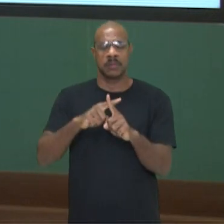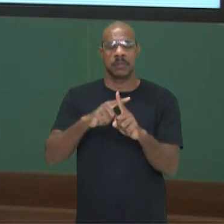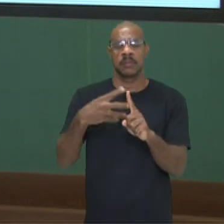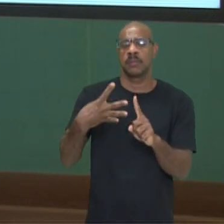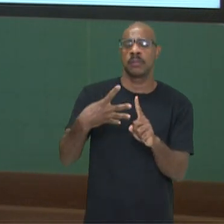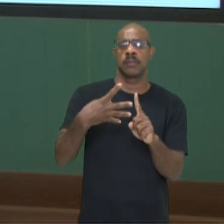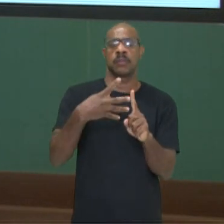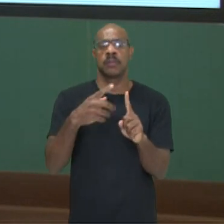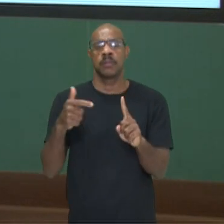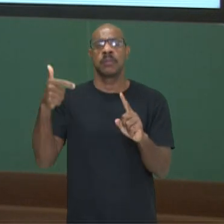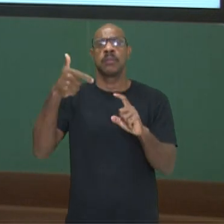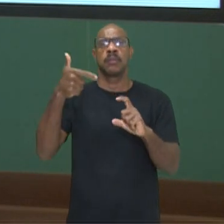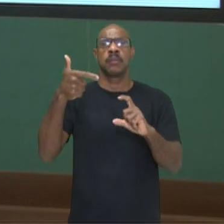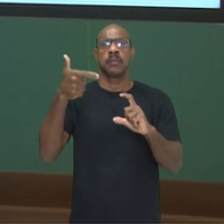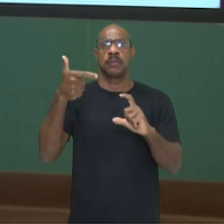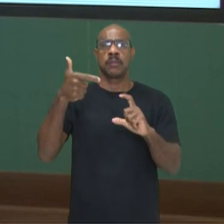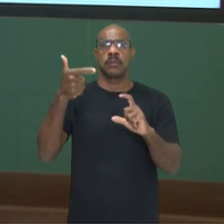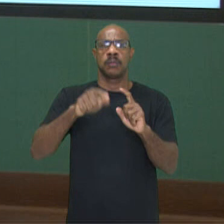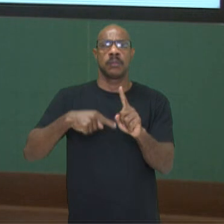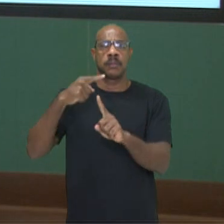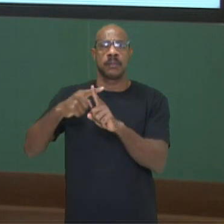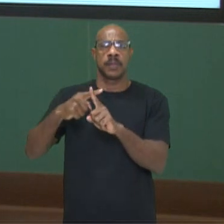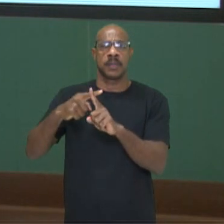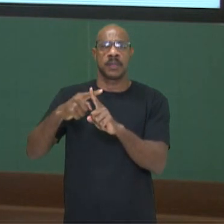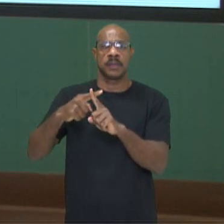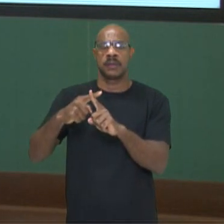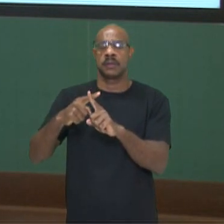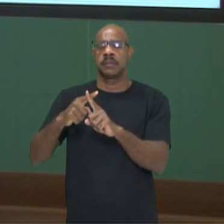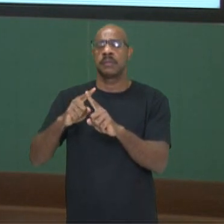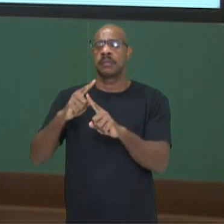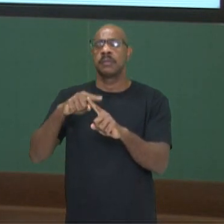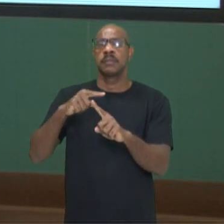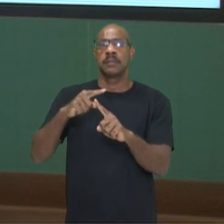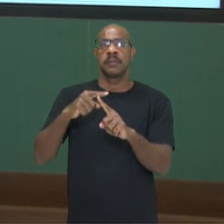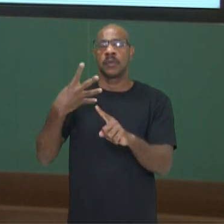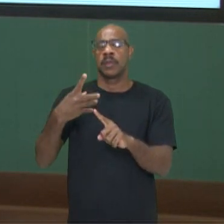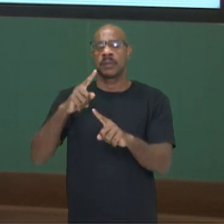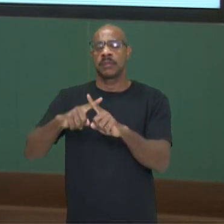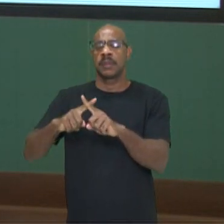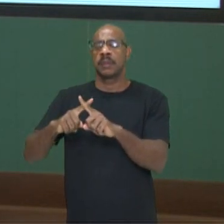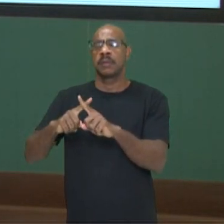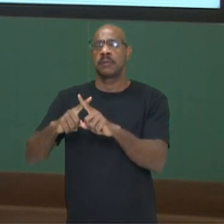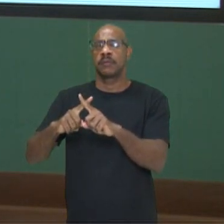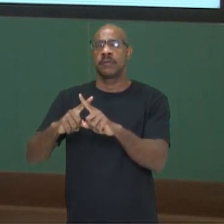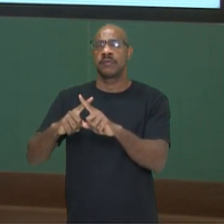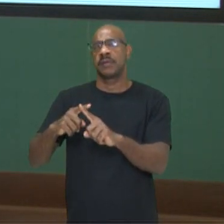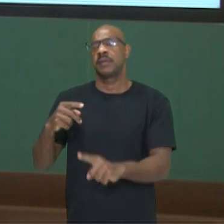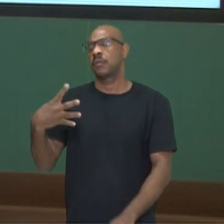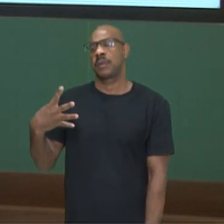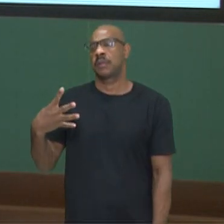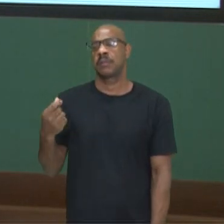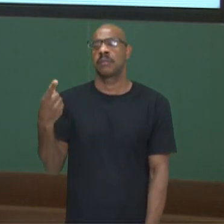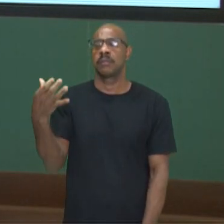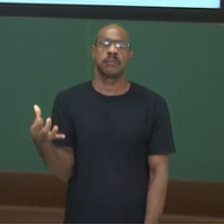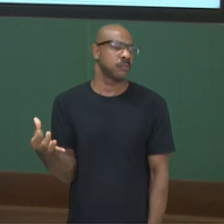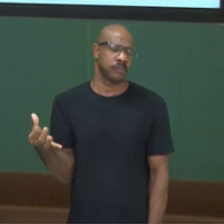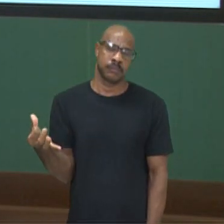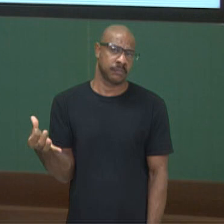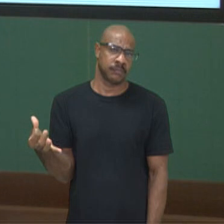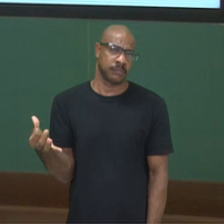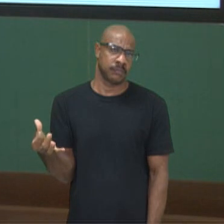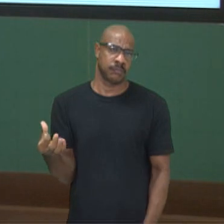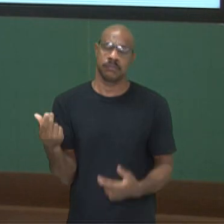4 ao quadrado, mais 4 vezes mais 4 vai continuar sendo mais 16, porque você vai